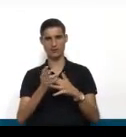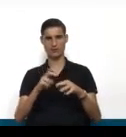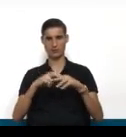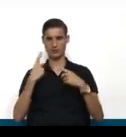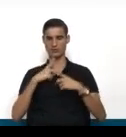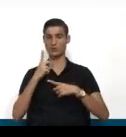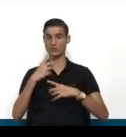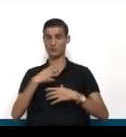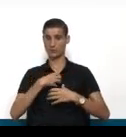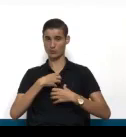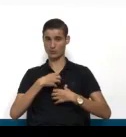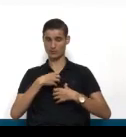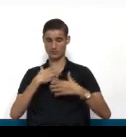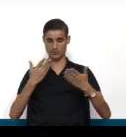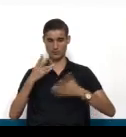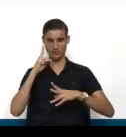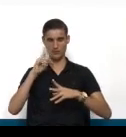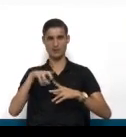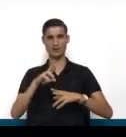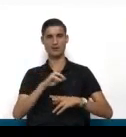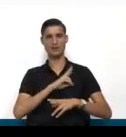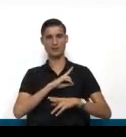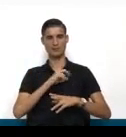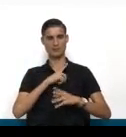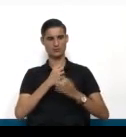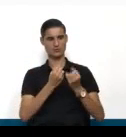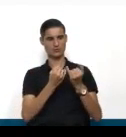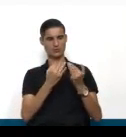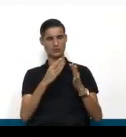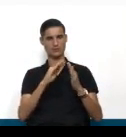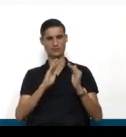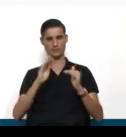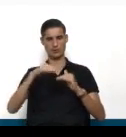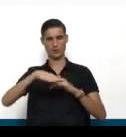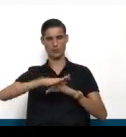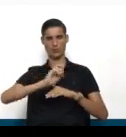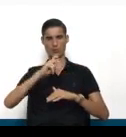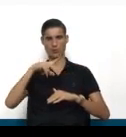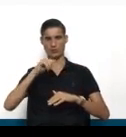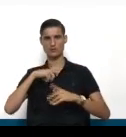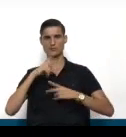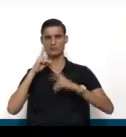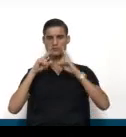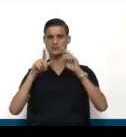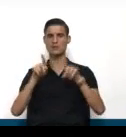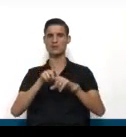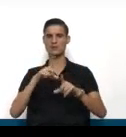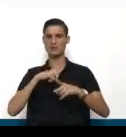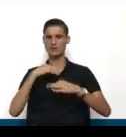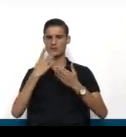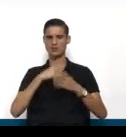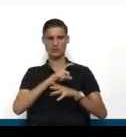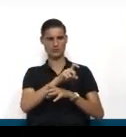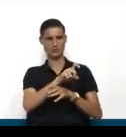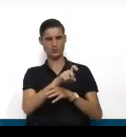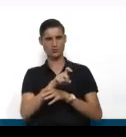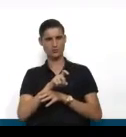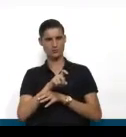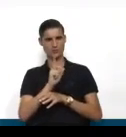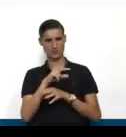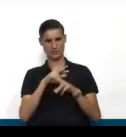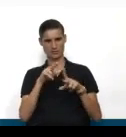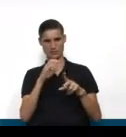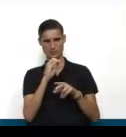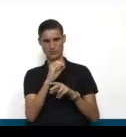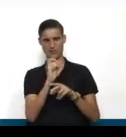nós temos o modelo, né, que vai representar essa equação da onda. Aqui nós temos, lembra que quando eu considero o meu x num tempo